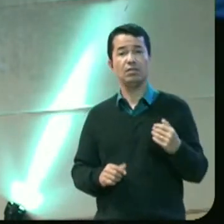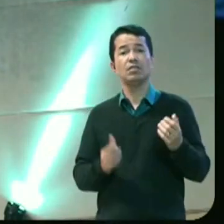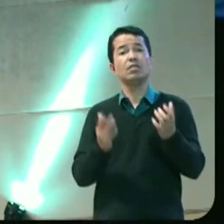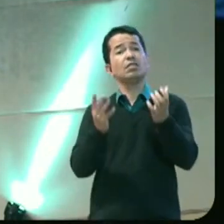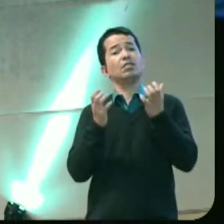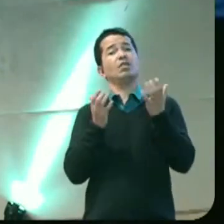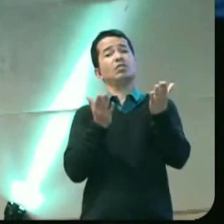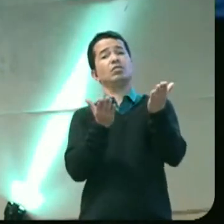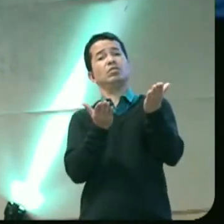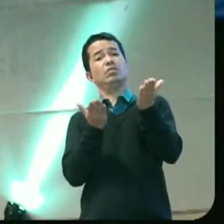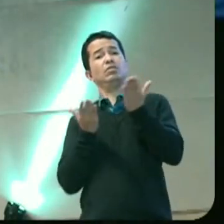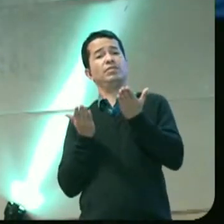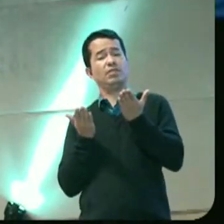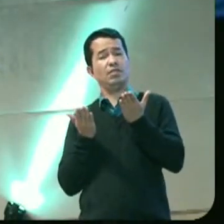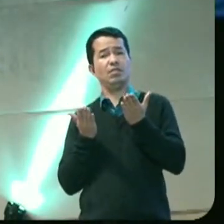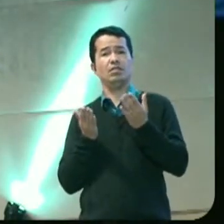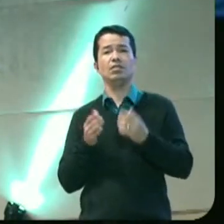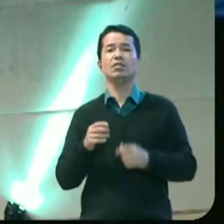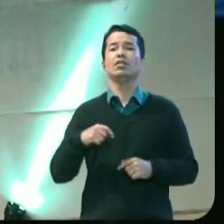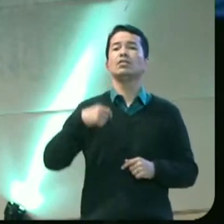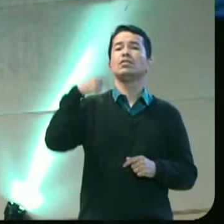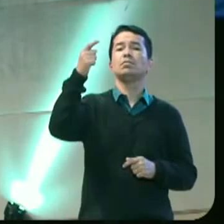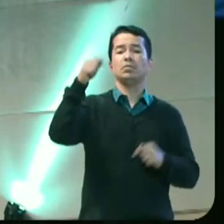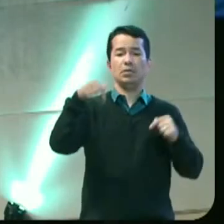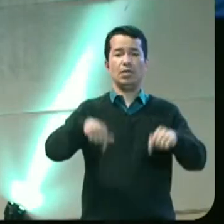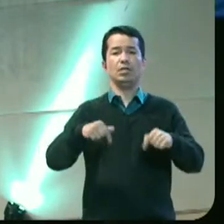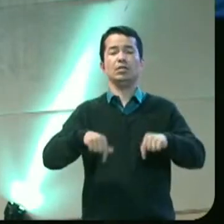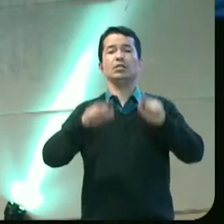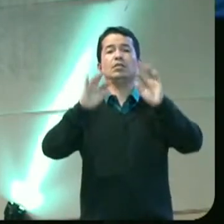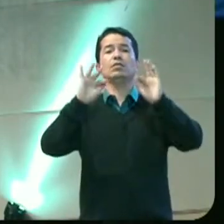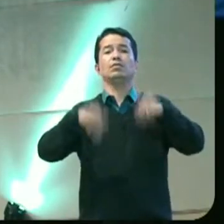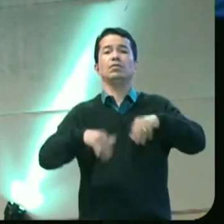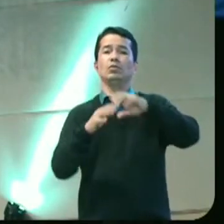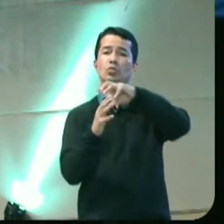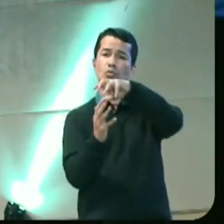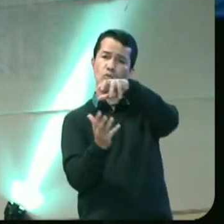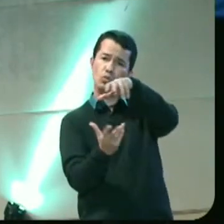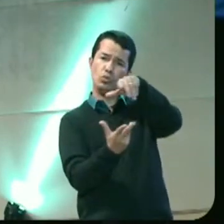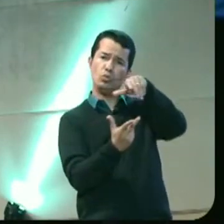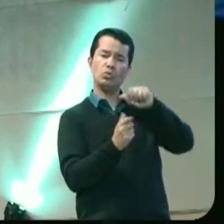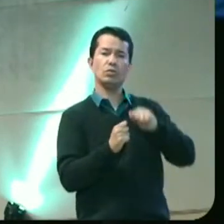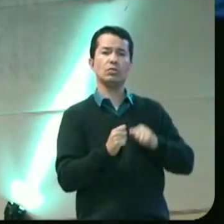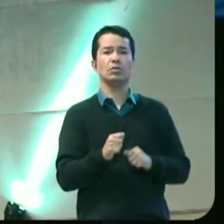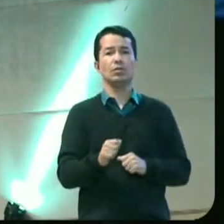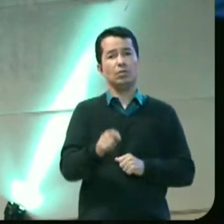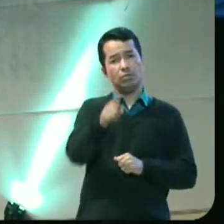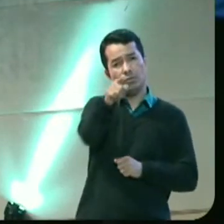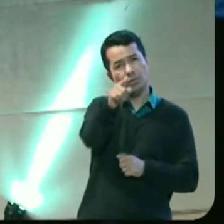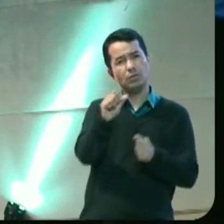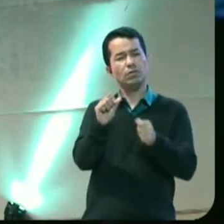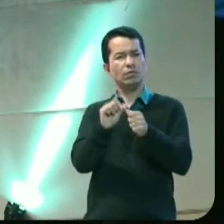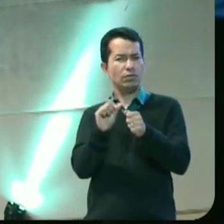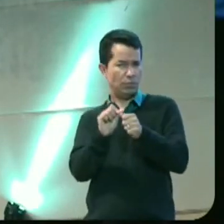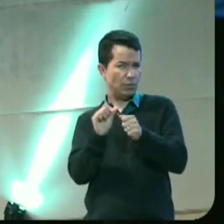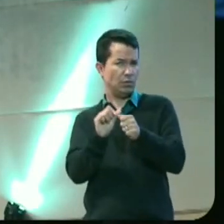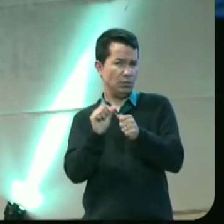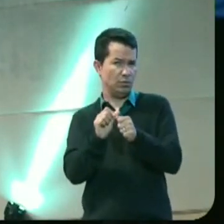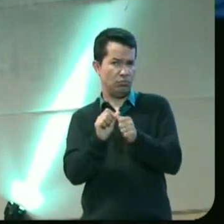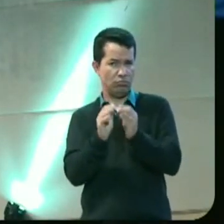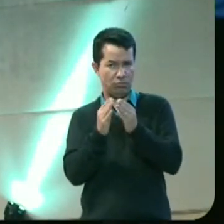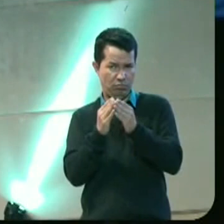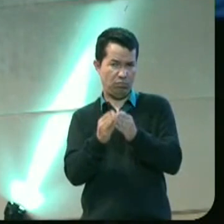convidar, depois que esse culto se encerrar, a você fazer um barquinho, talvez em família, orando